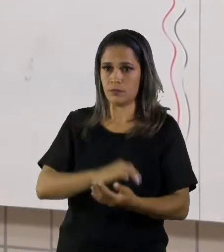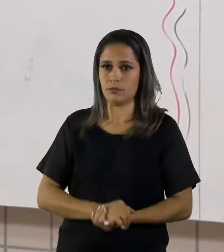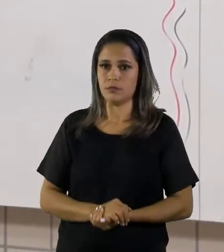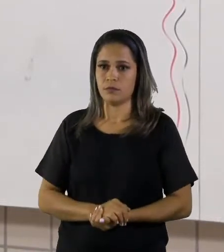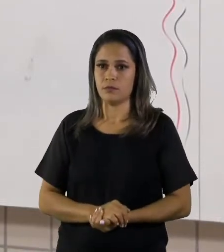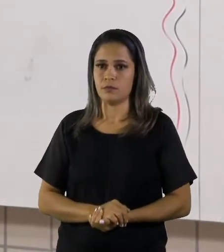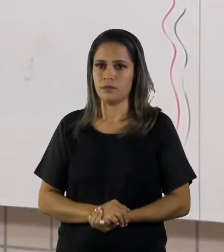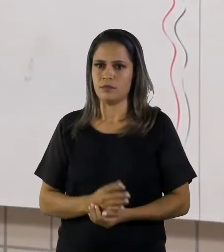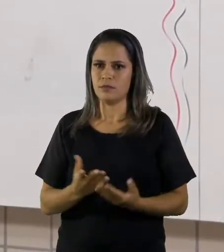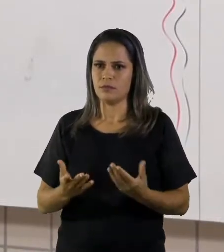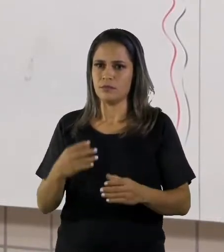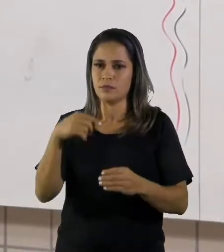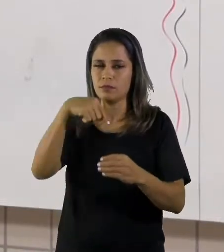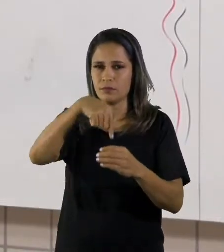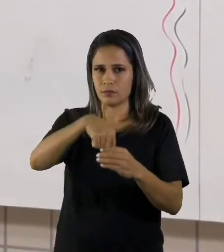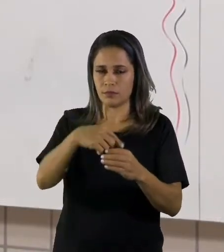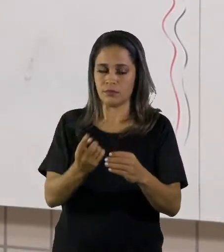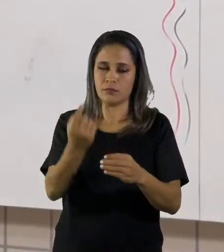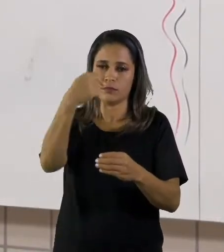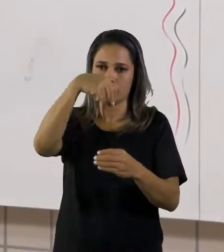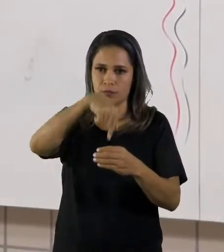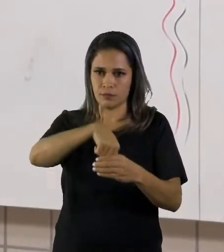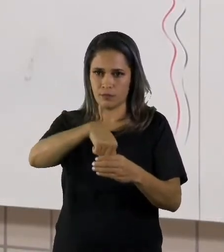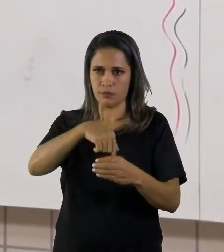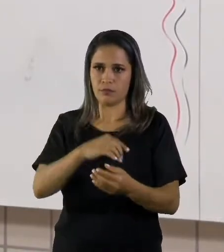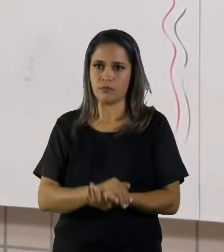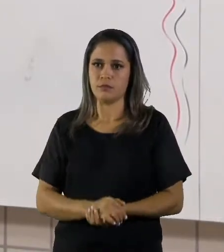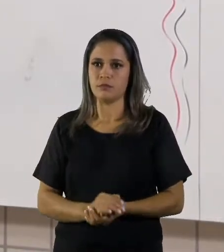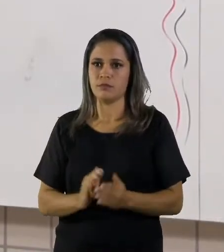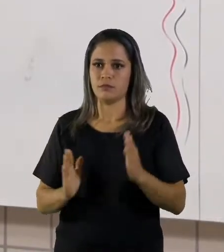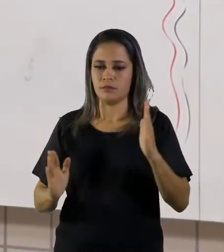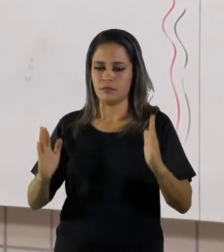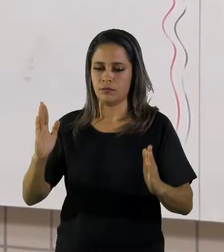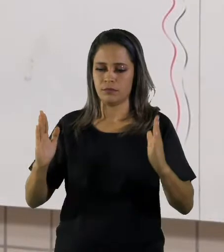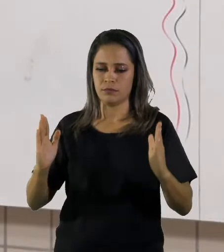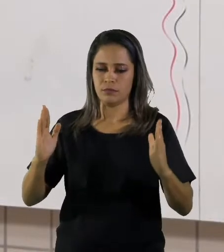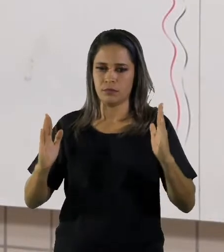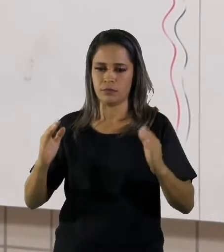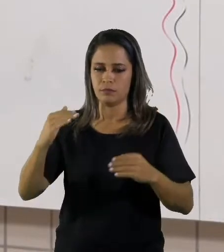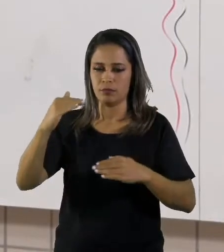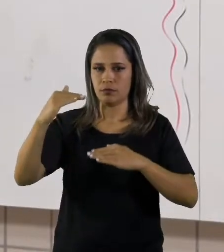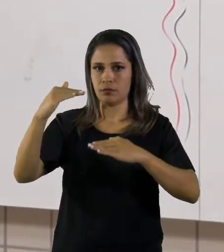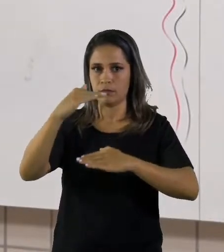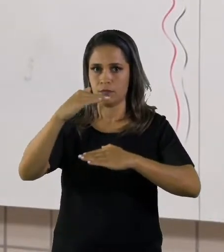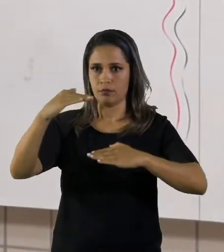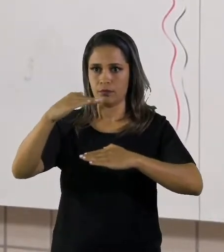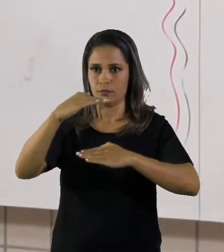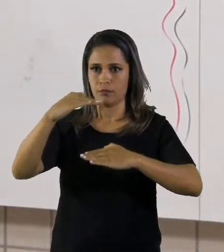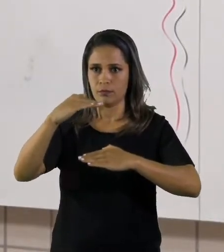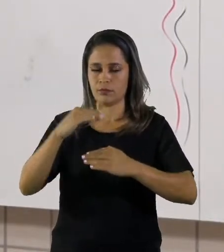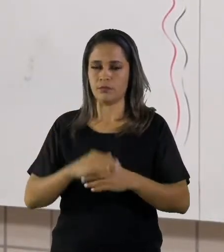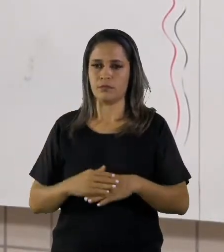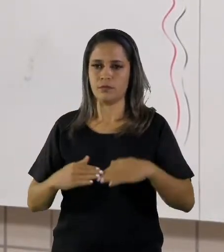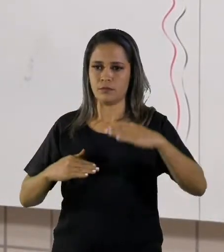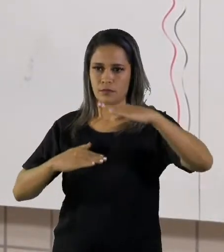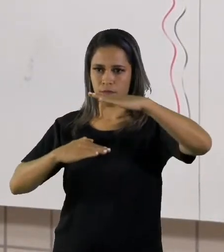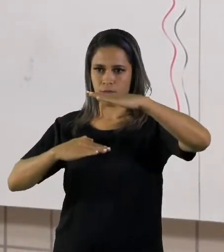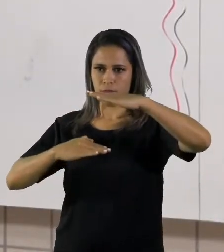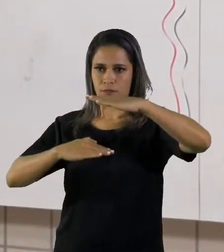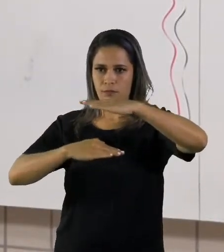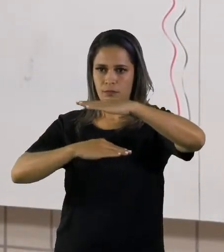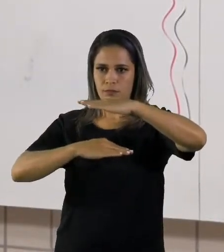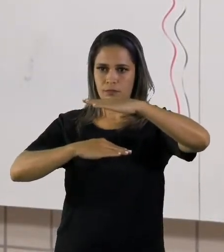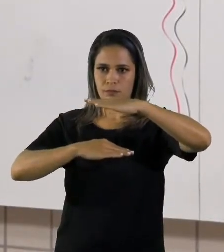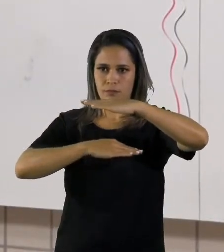A palavra interno quer dizer dentro, ou seja, entre as duas paralelas. Tudo bem? Então agora eu